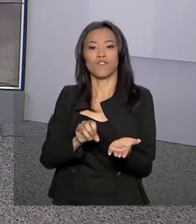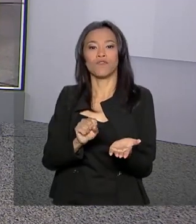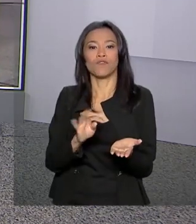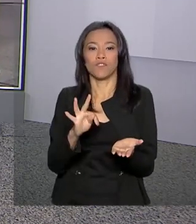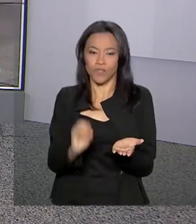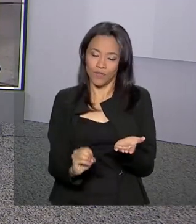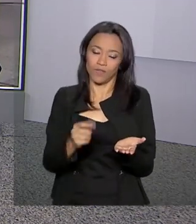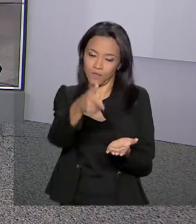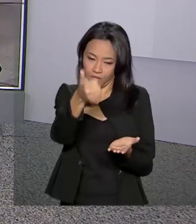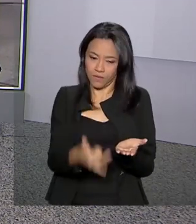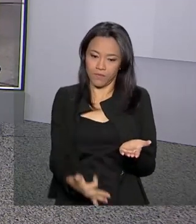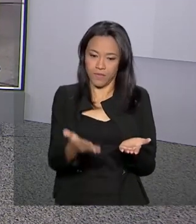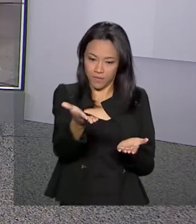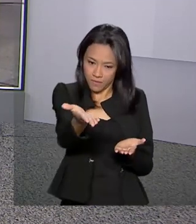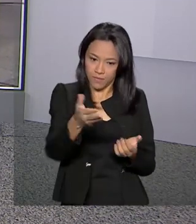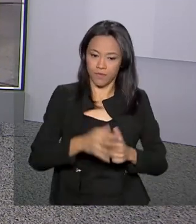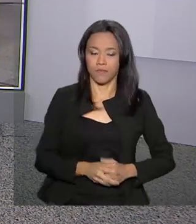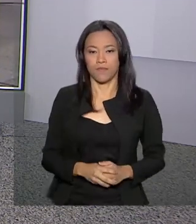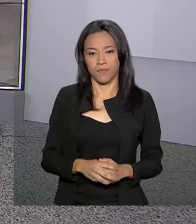está de volta com a gente. Bom dia para você.